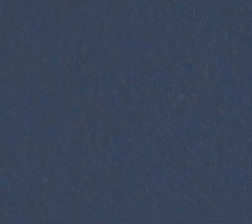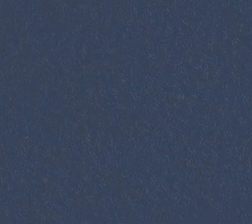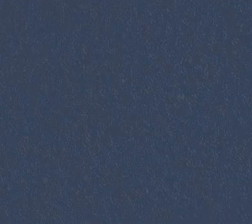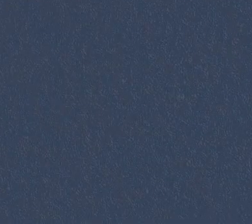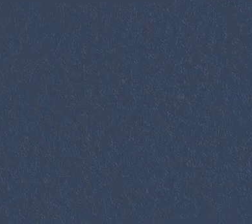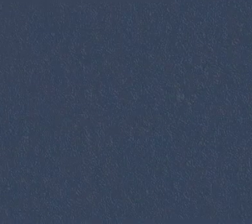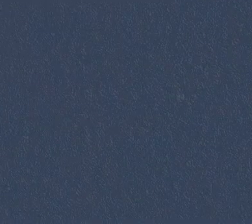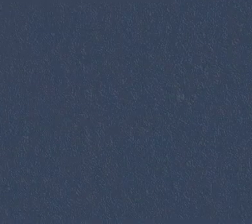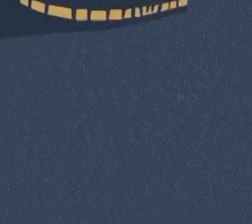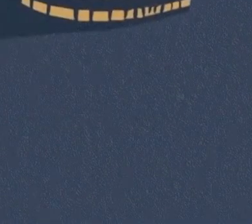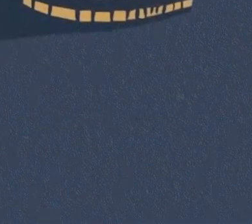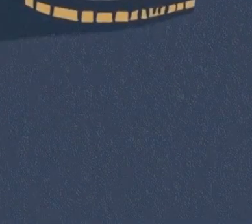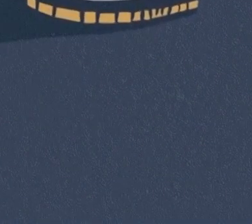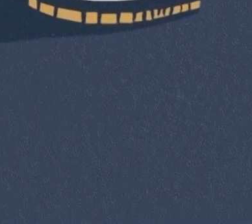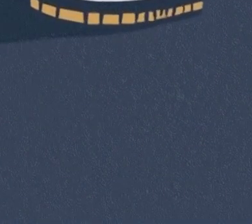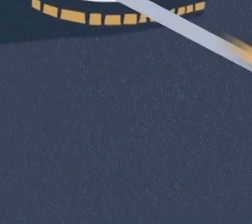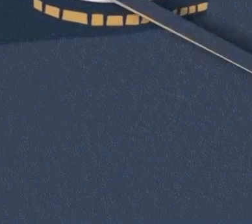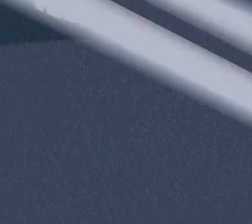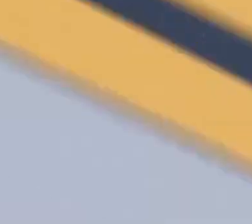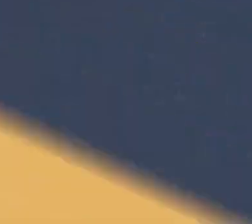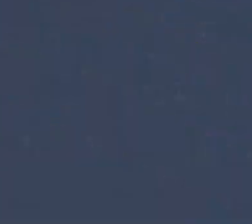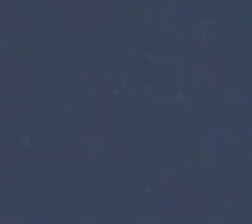E aí